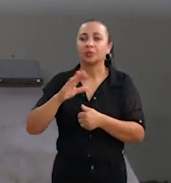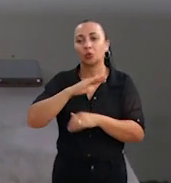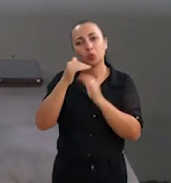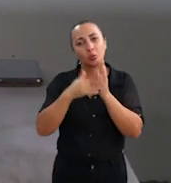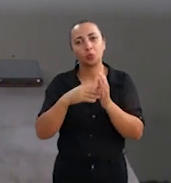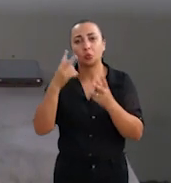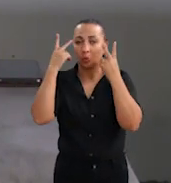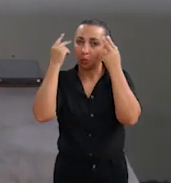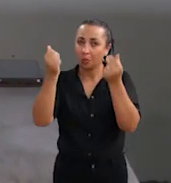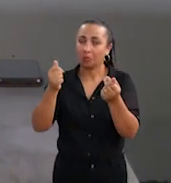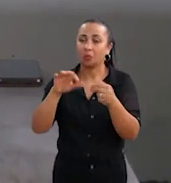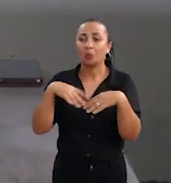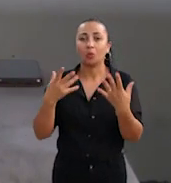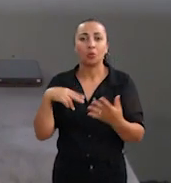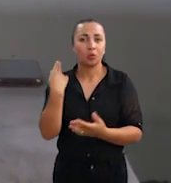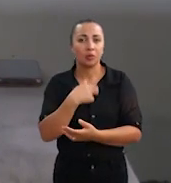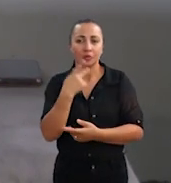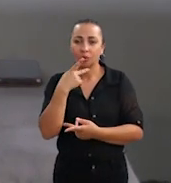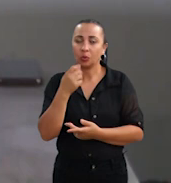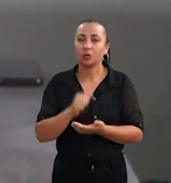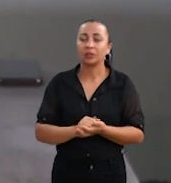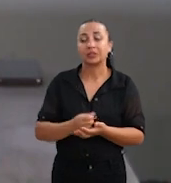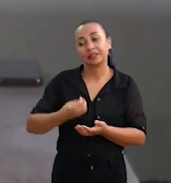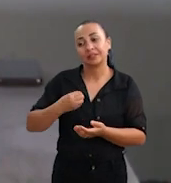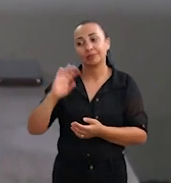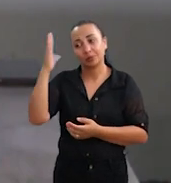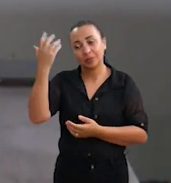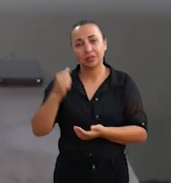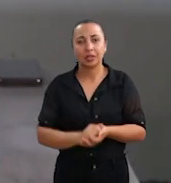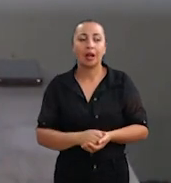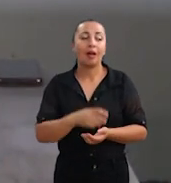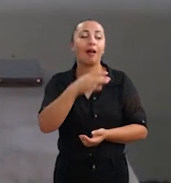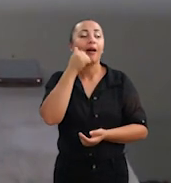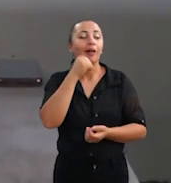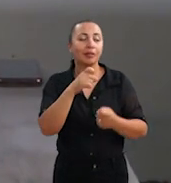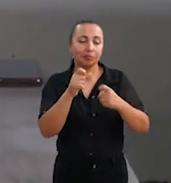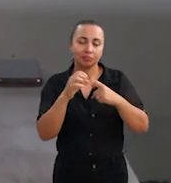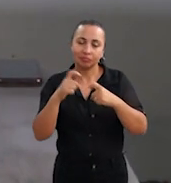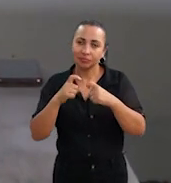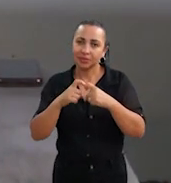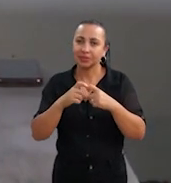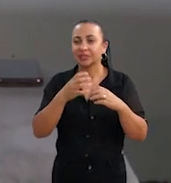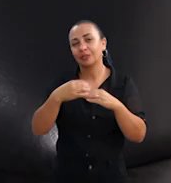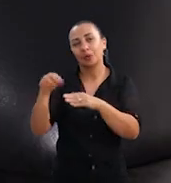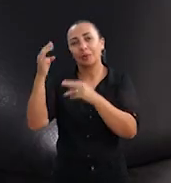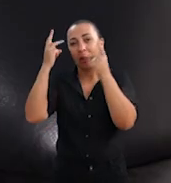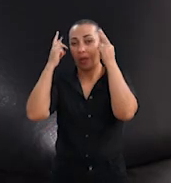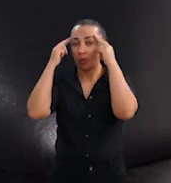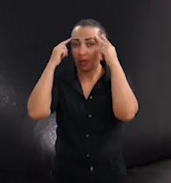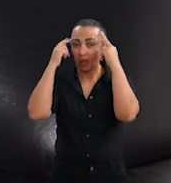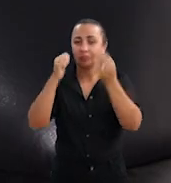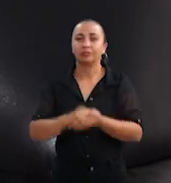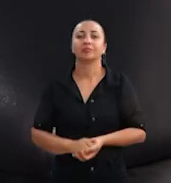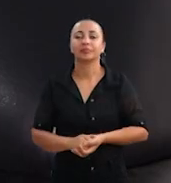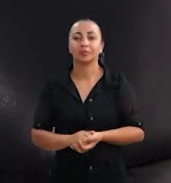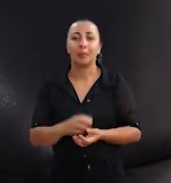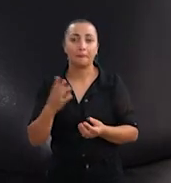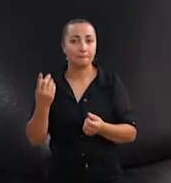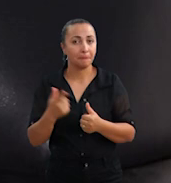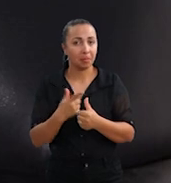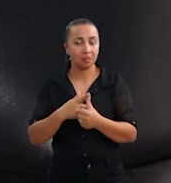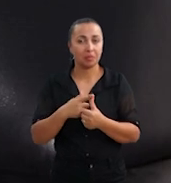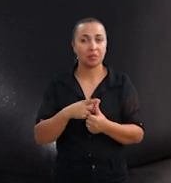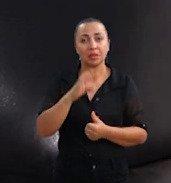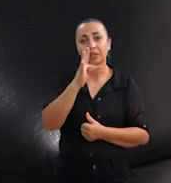já era tudo normal, quando a gente falou como era que estava sendo, aí ela encaminhou para o neuro. Compreender o que é o